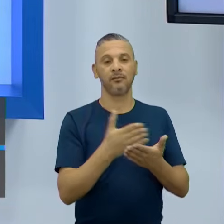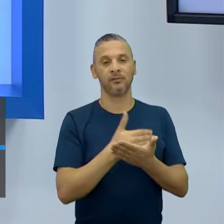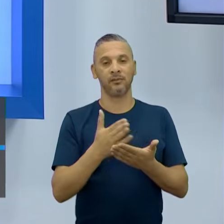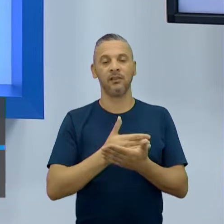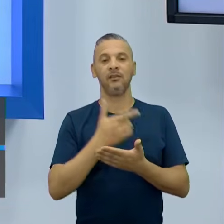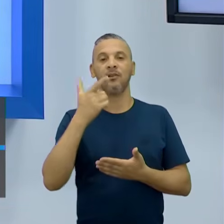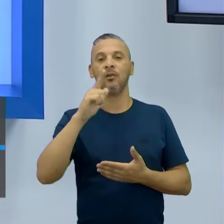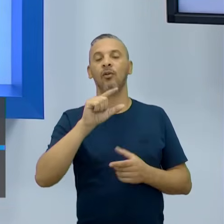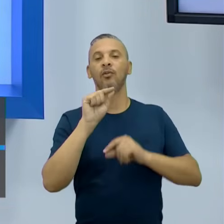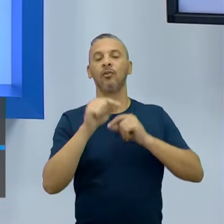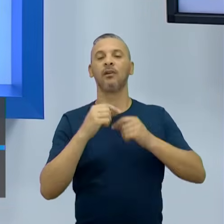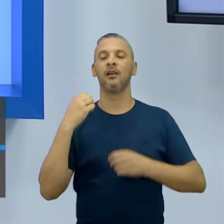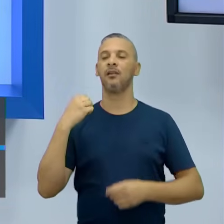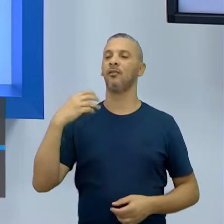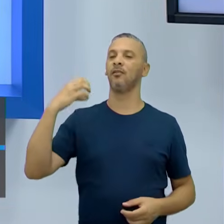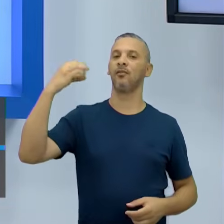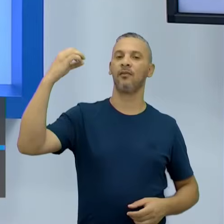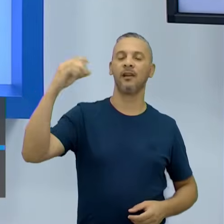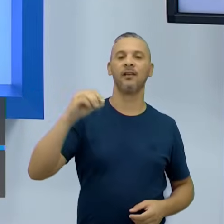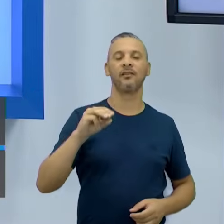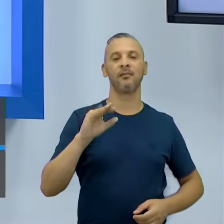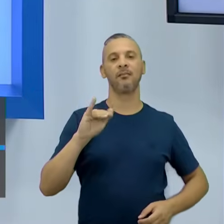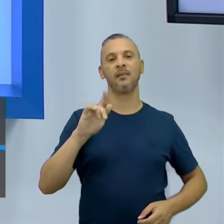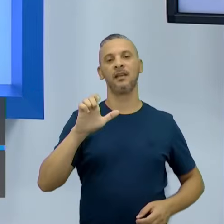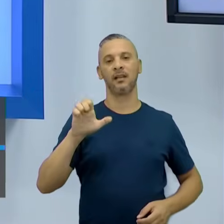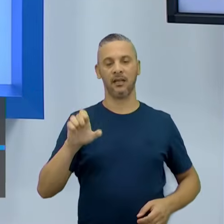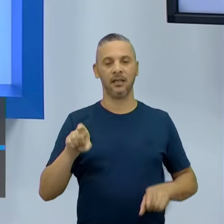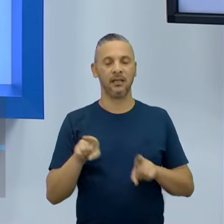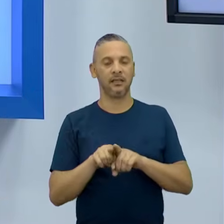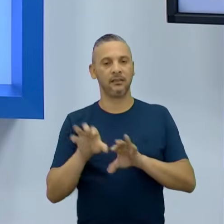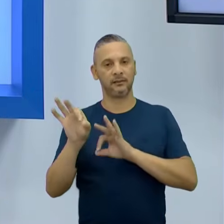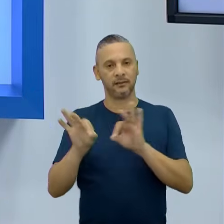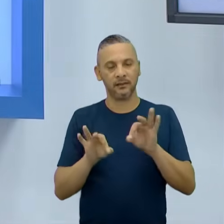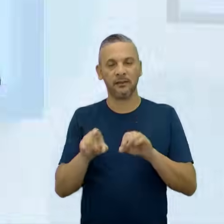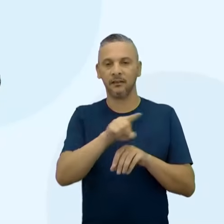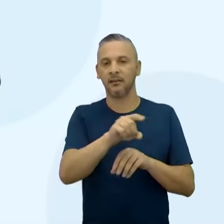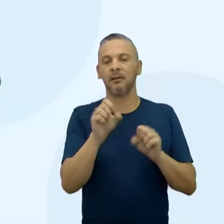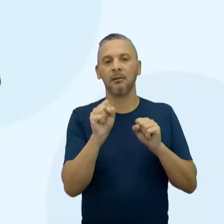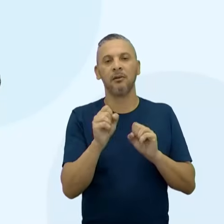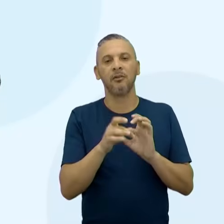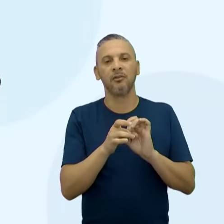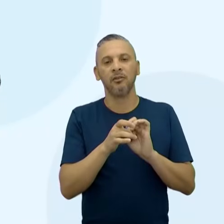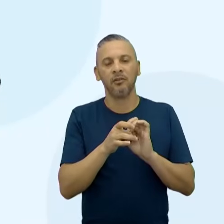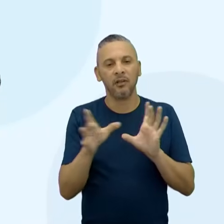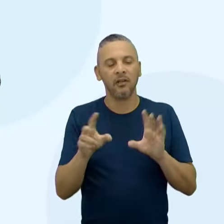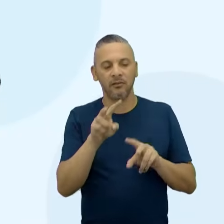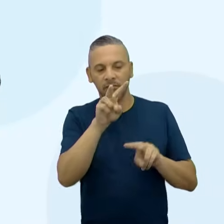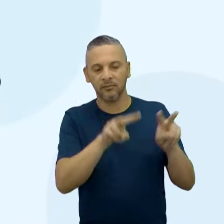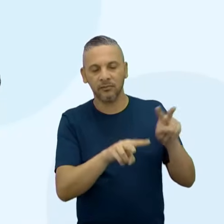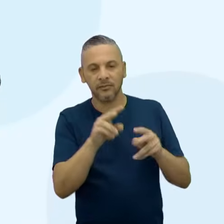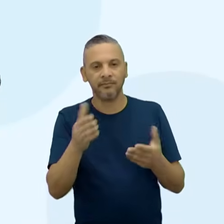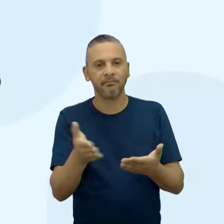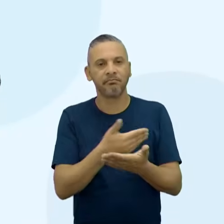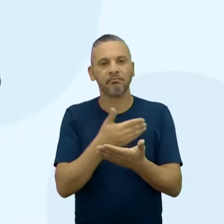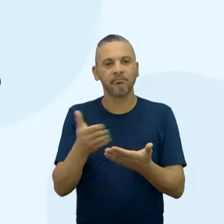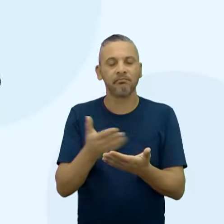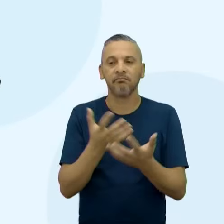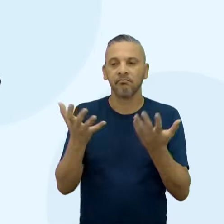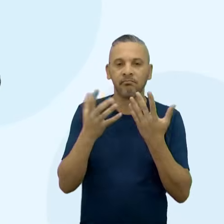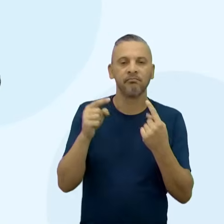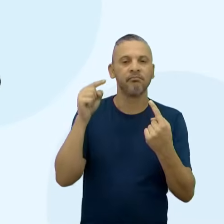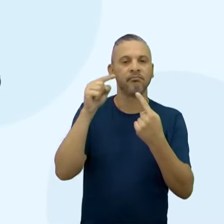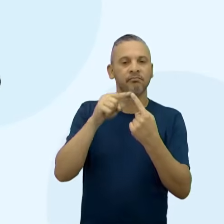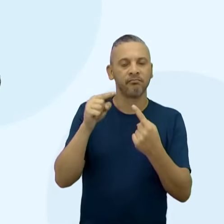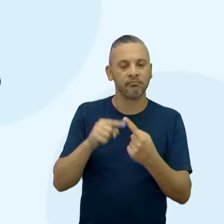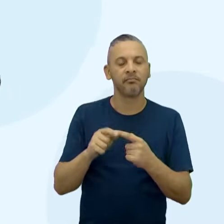que chama A Viagem do Beagle, e aí então, né, vocês podem depois ter acesso ao livro se vocês quiserem, para